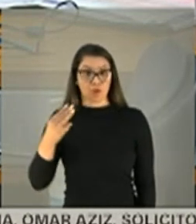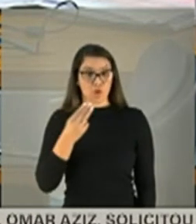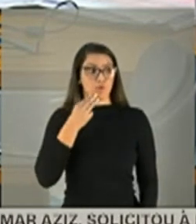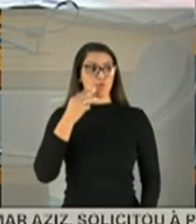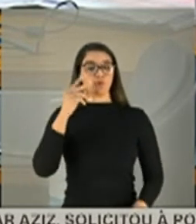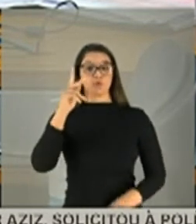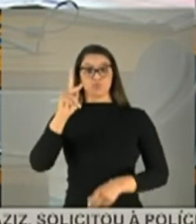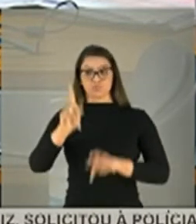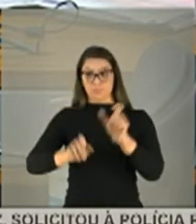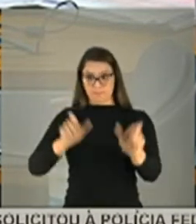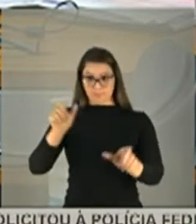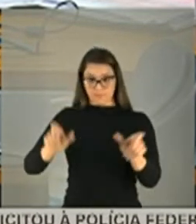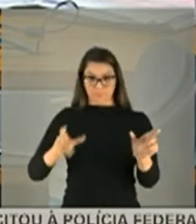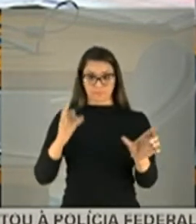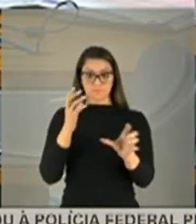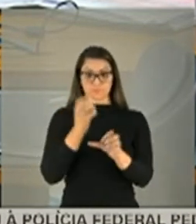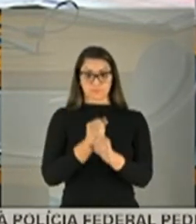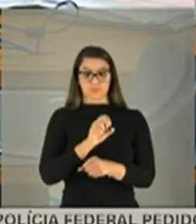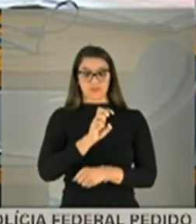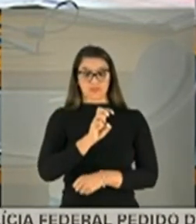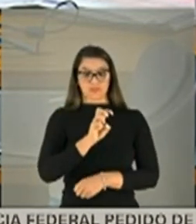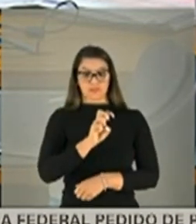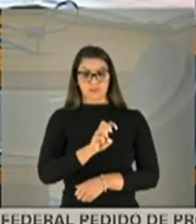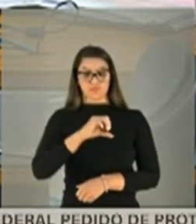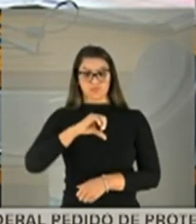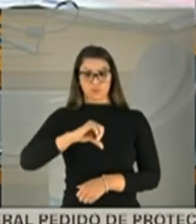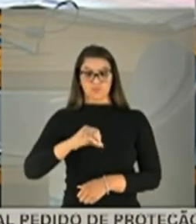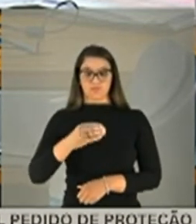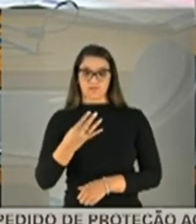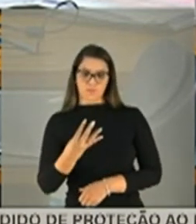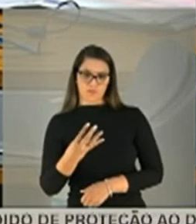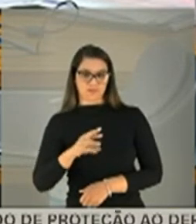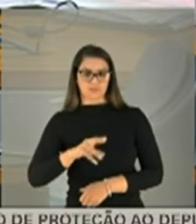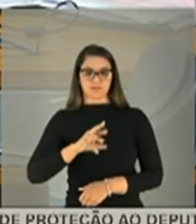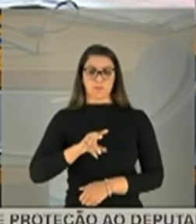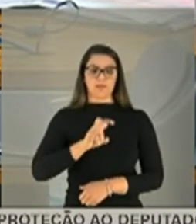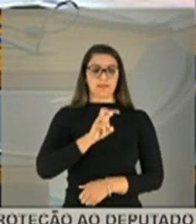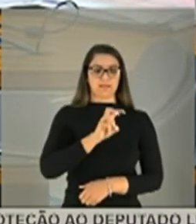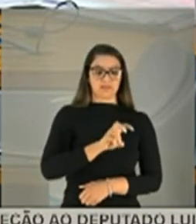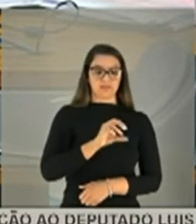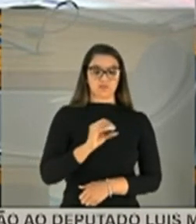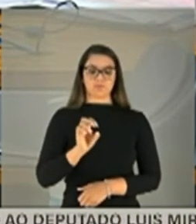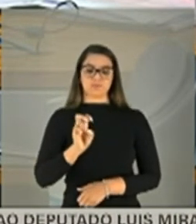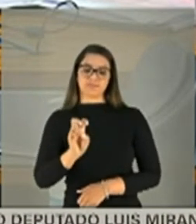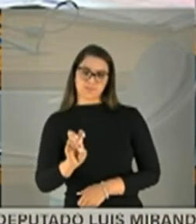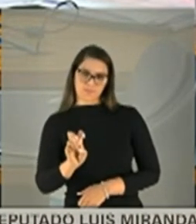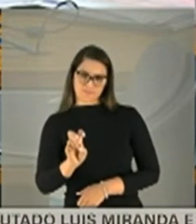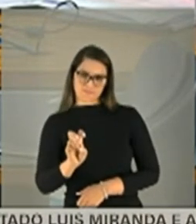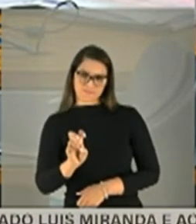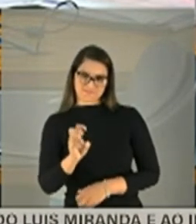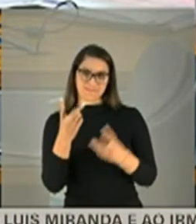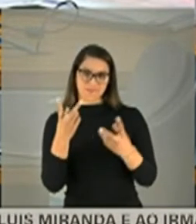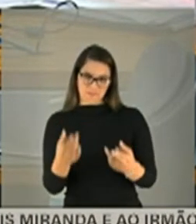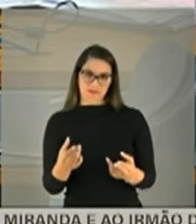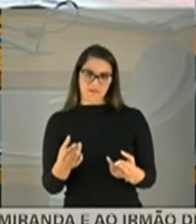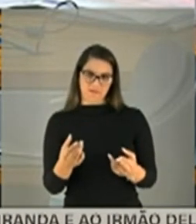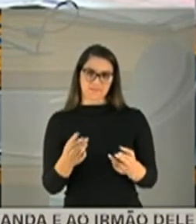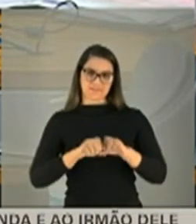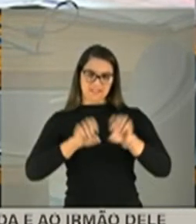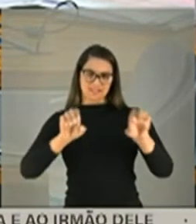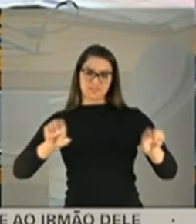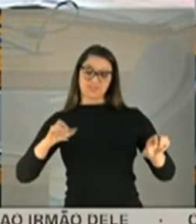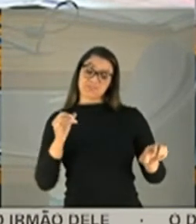seria 594 mortes e não 505 mil registradas hoje no país. Diante dessa